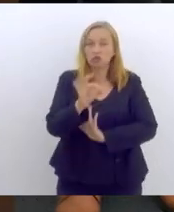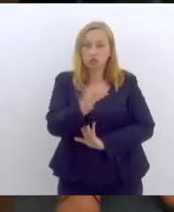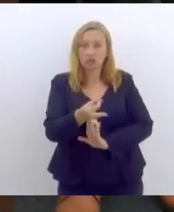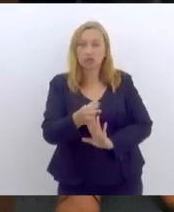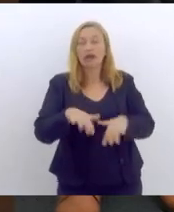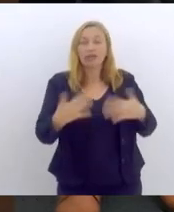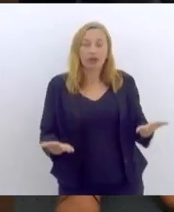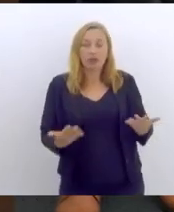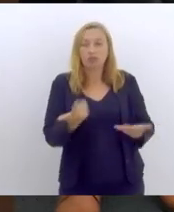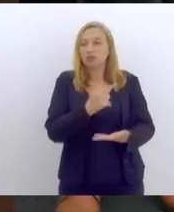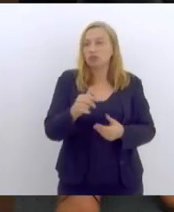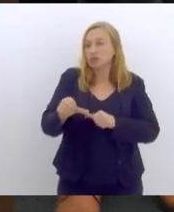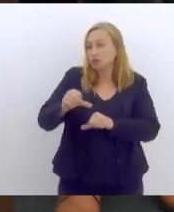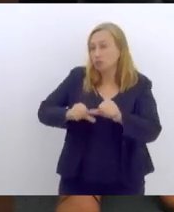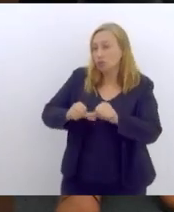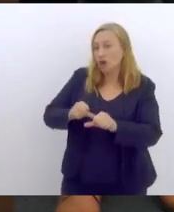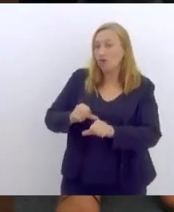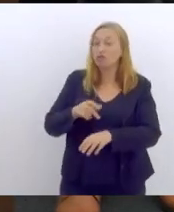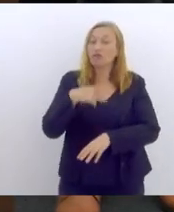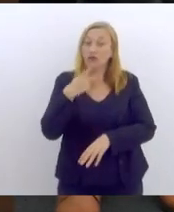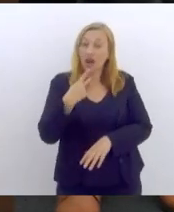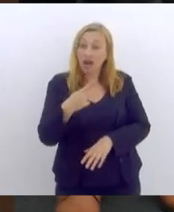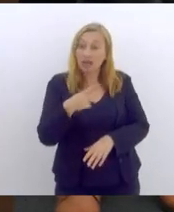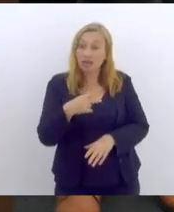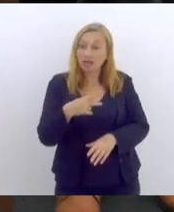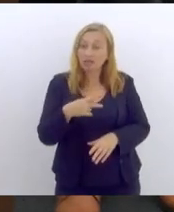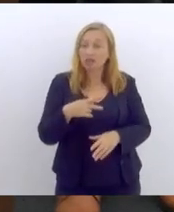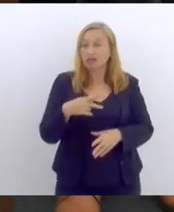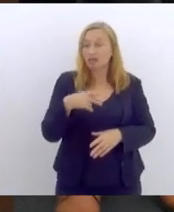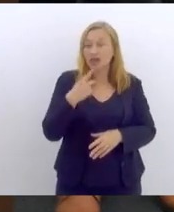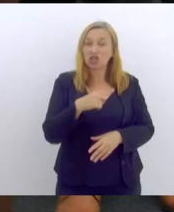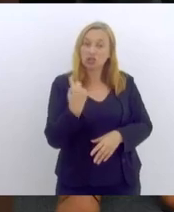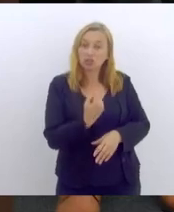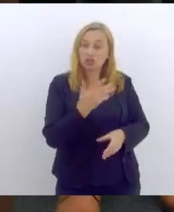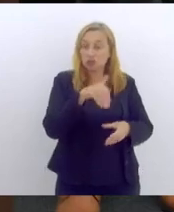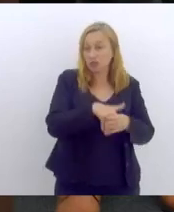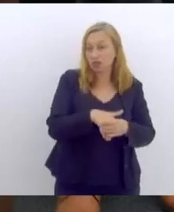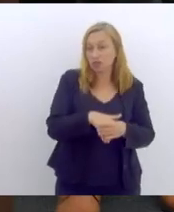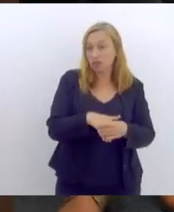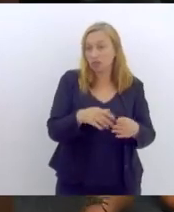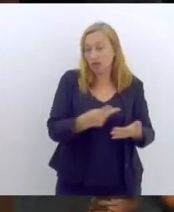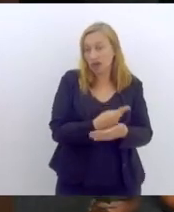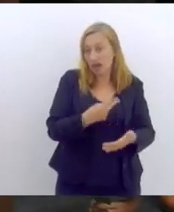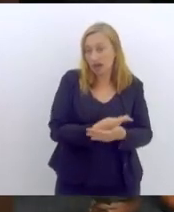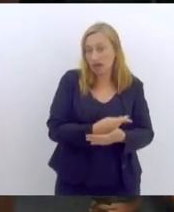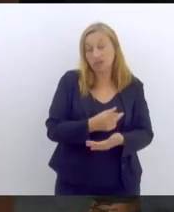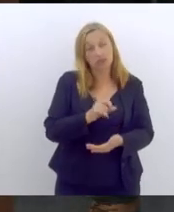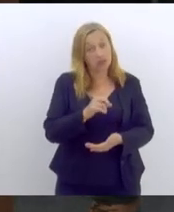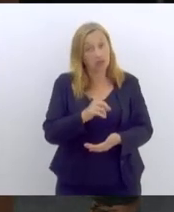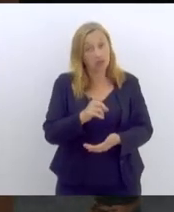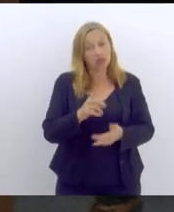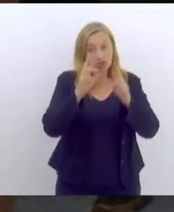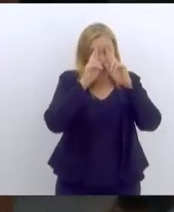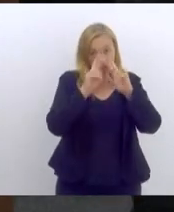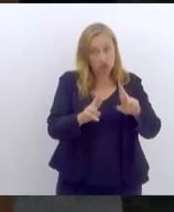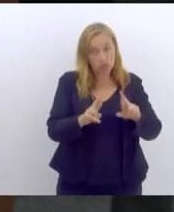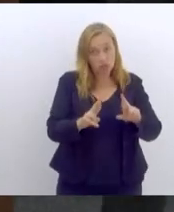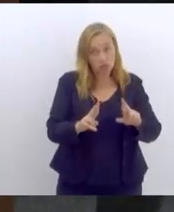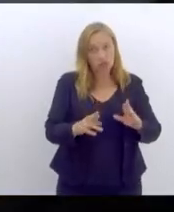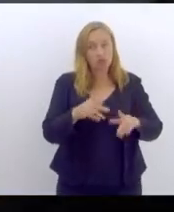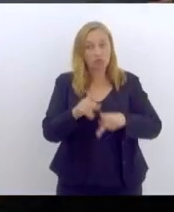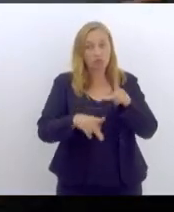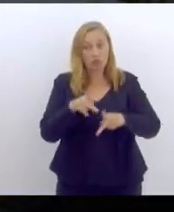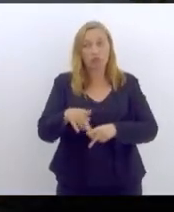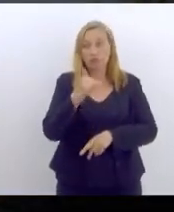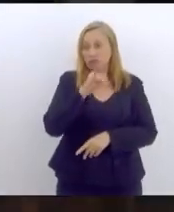não tentem reverter o que foi falado, não tentem dizer que nós votamos de uma maneira qual a gente não votou, porque a gente respeita esse parlamento e o povo fluminense.